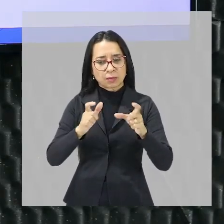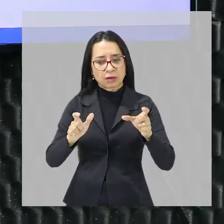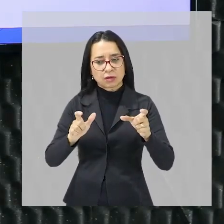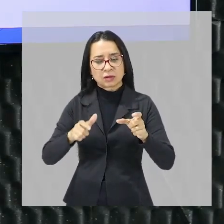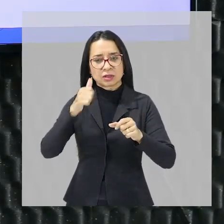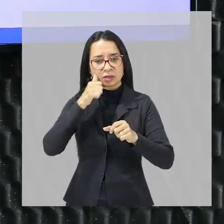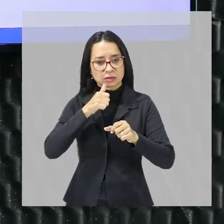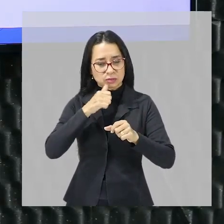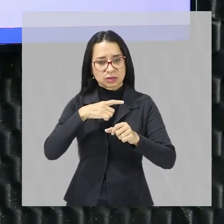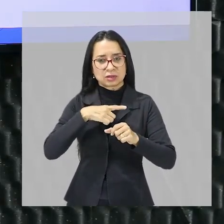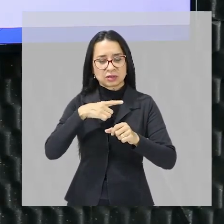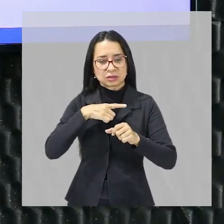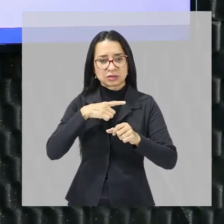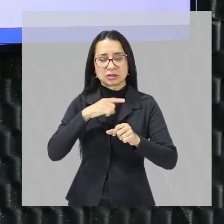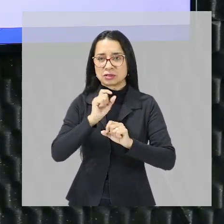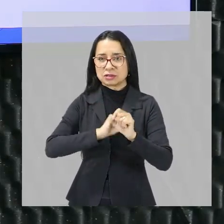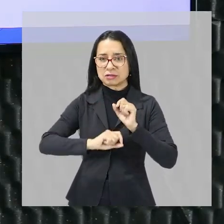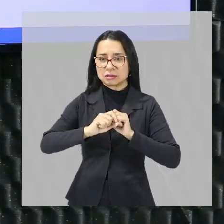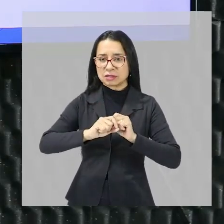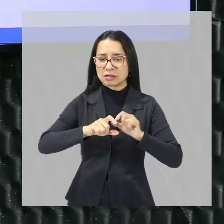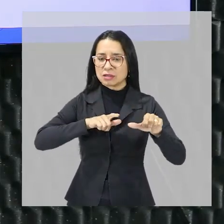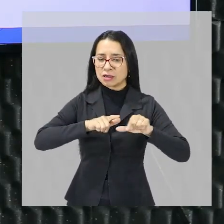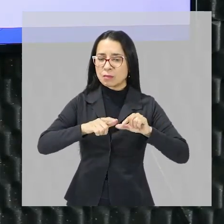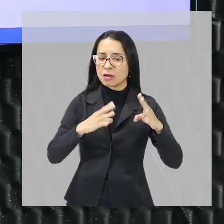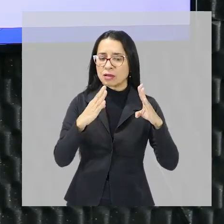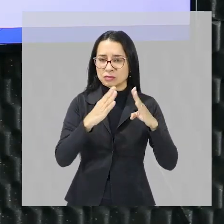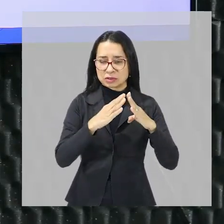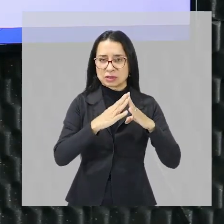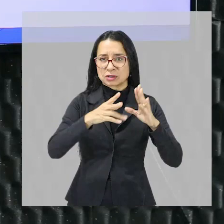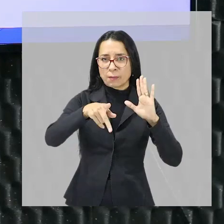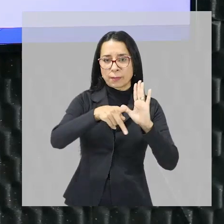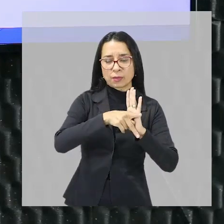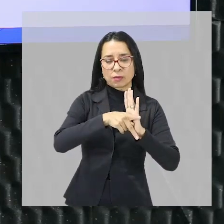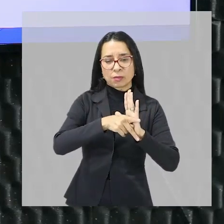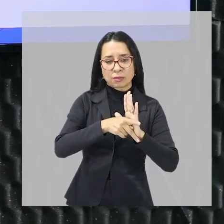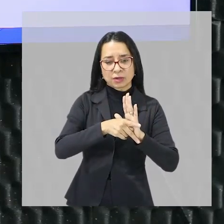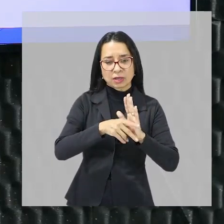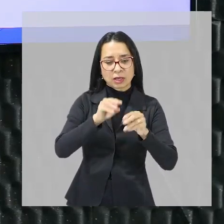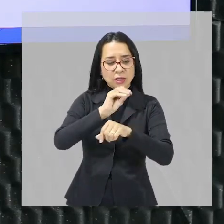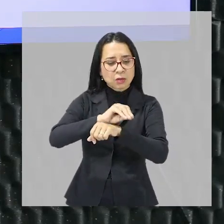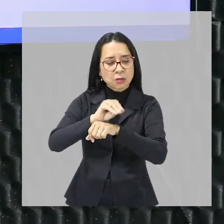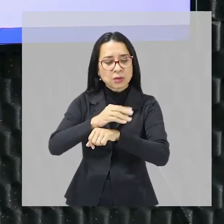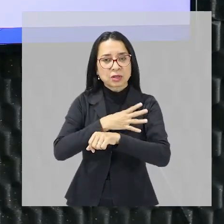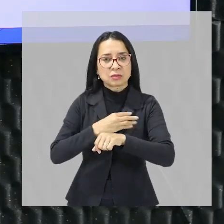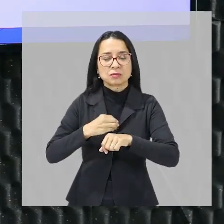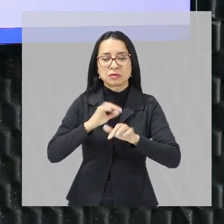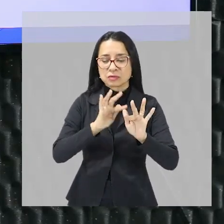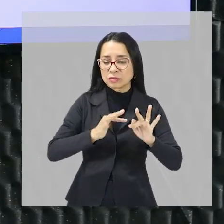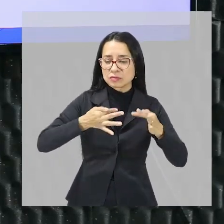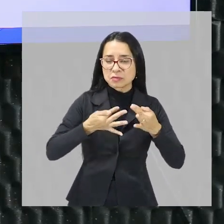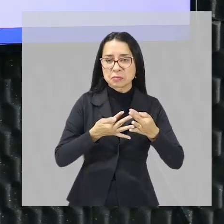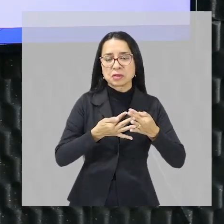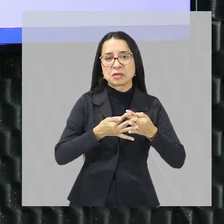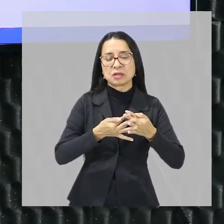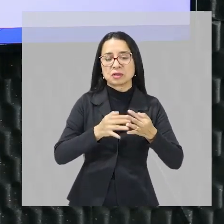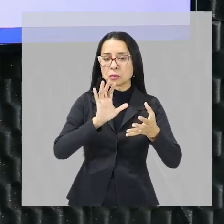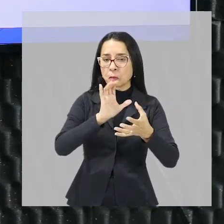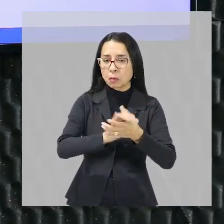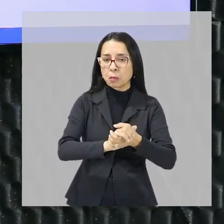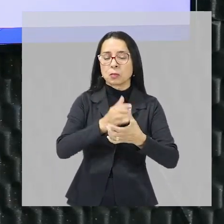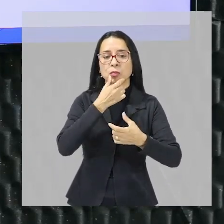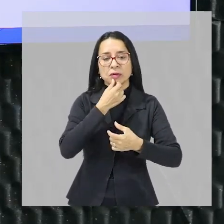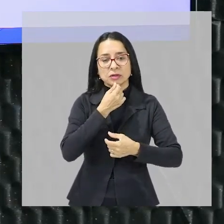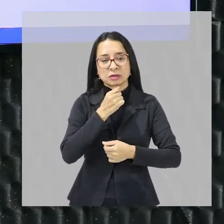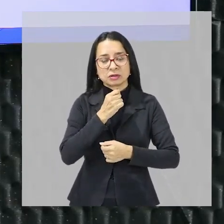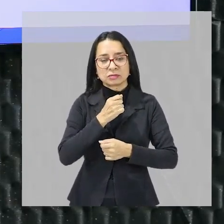ainda exercem atividades vinculadas ao lar, atividades domésticas, cuidado do filho, dos maridos, da família. Então aí nesse caso não faz tanto